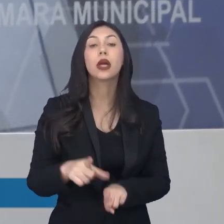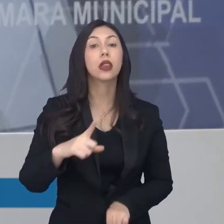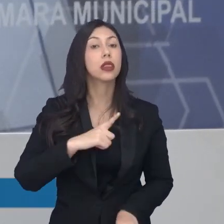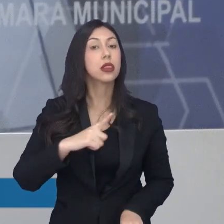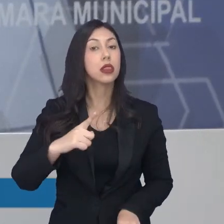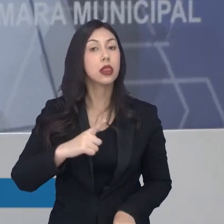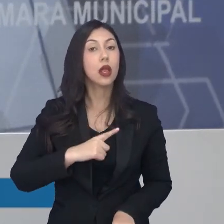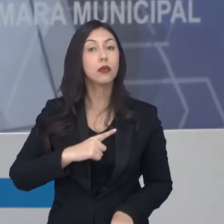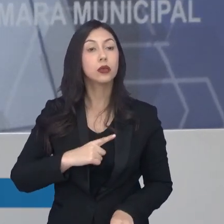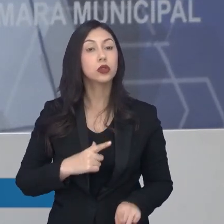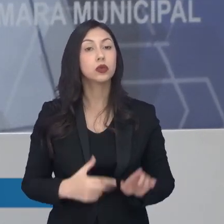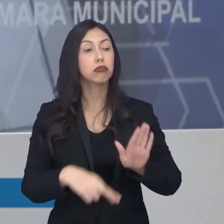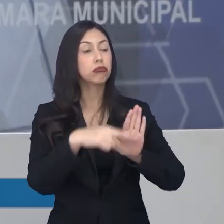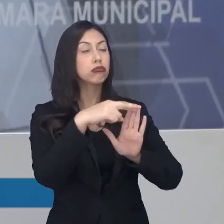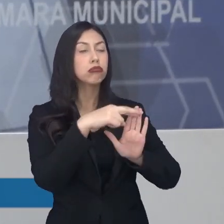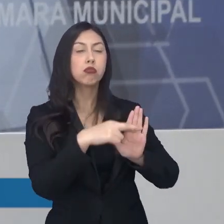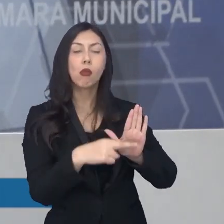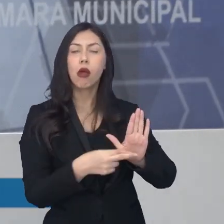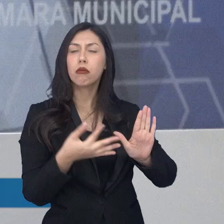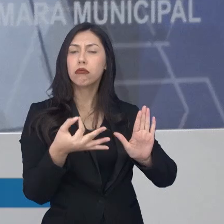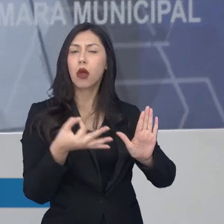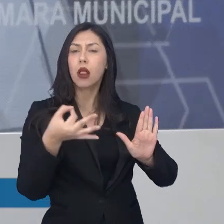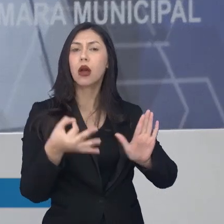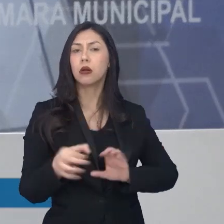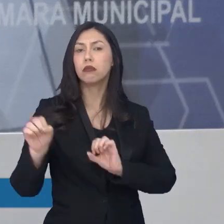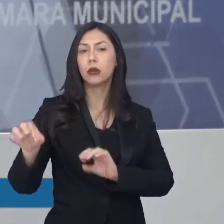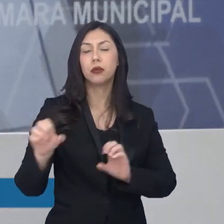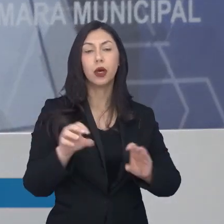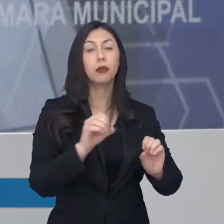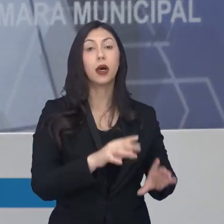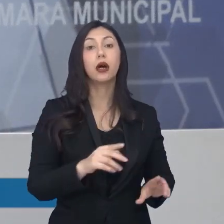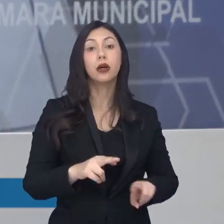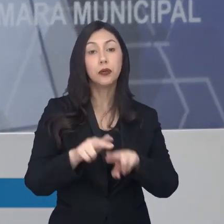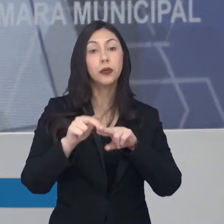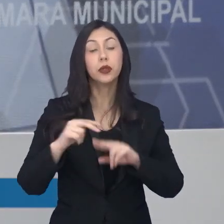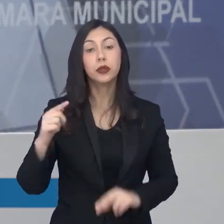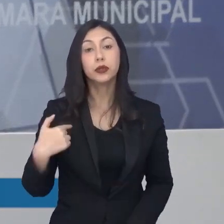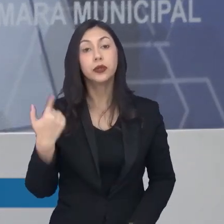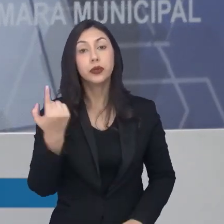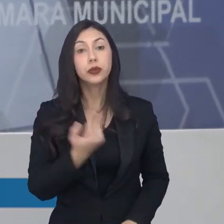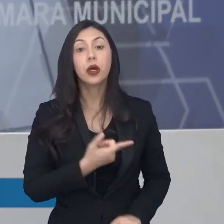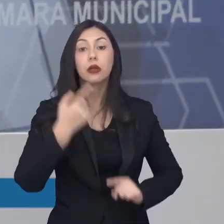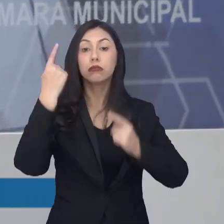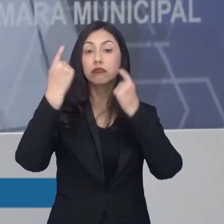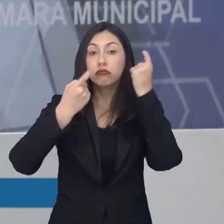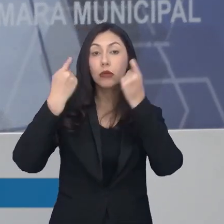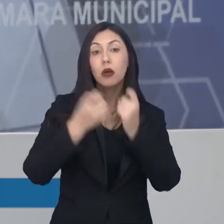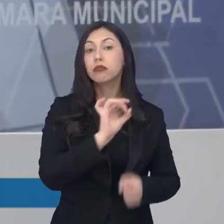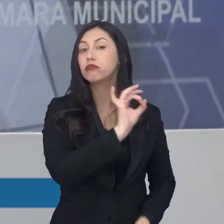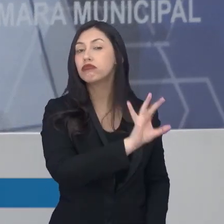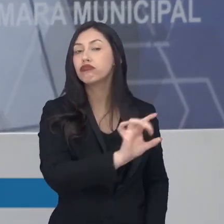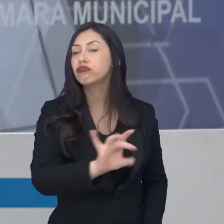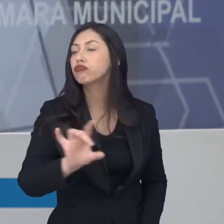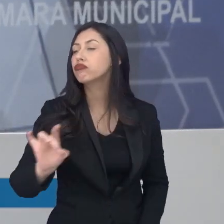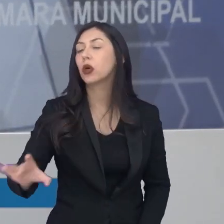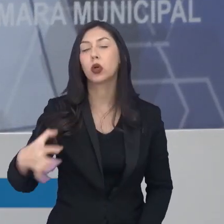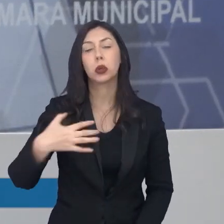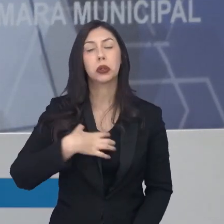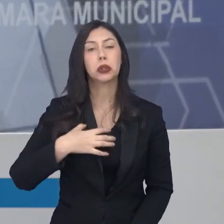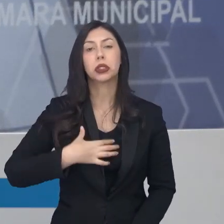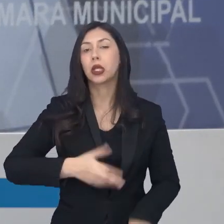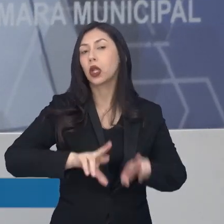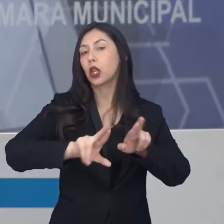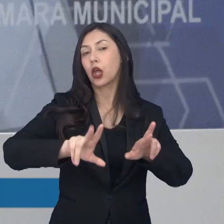magistério. Por isso, nos preocupamos com cada aluno, com as suas peculiaridades,